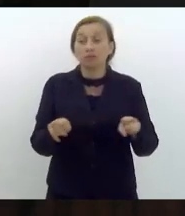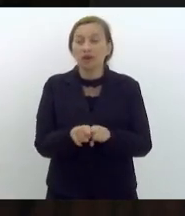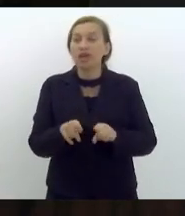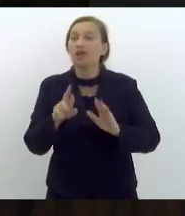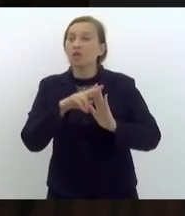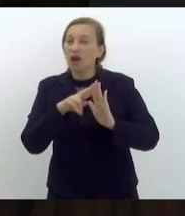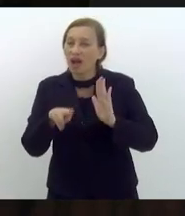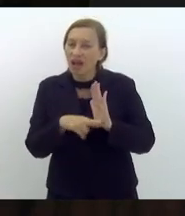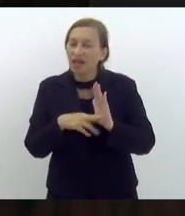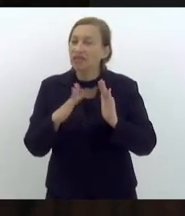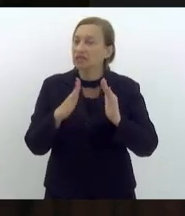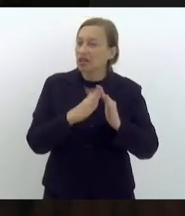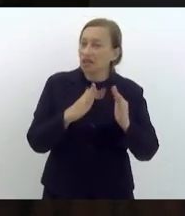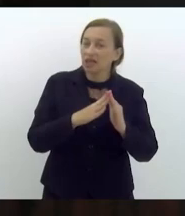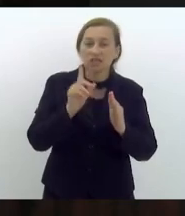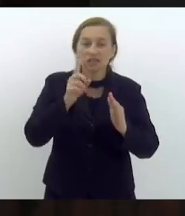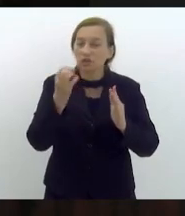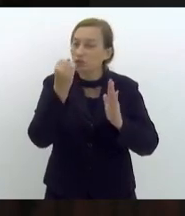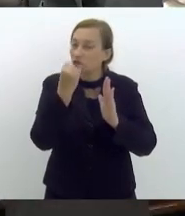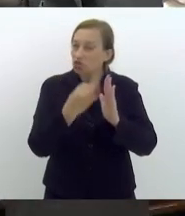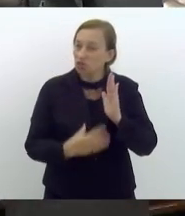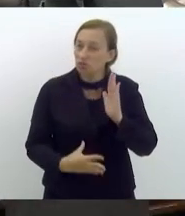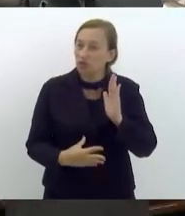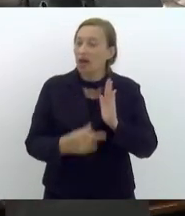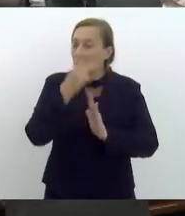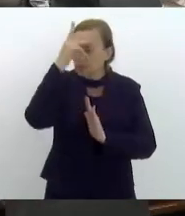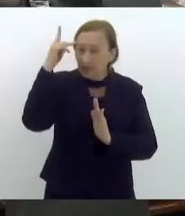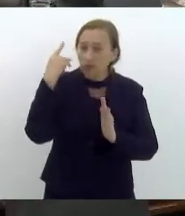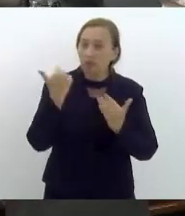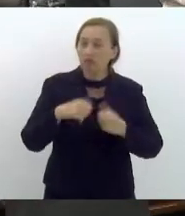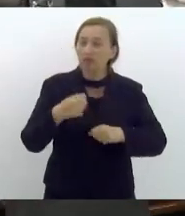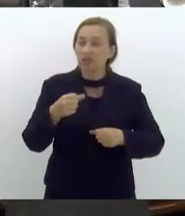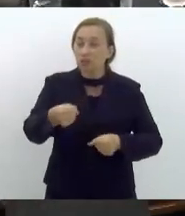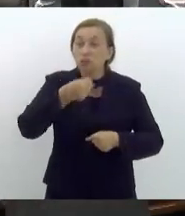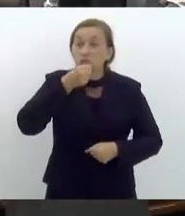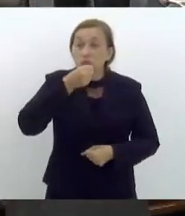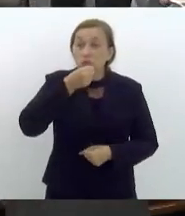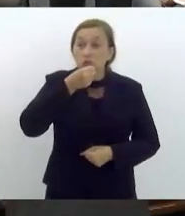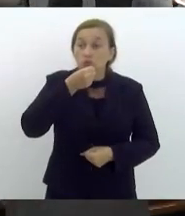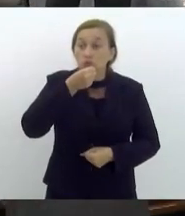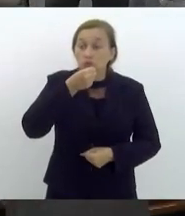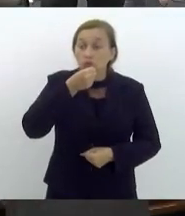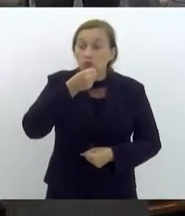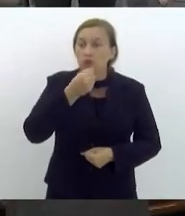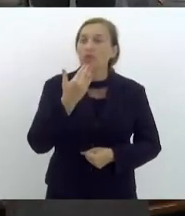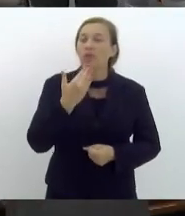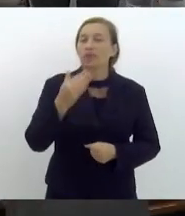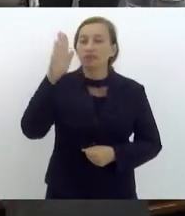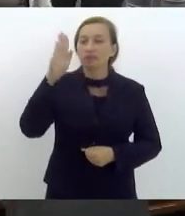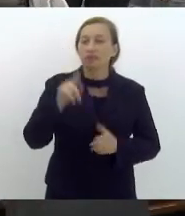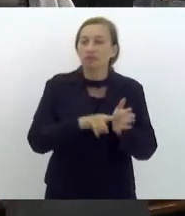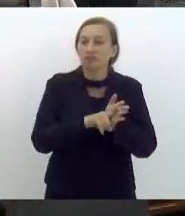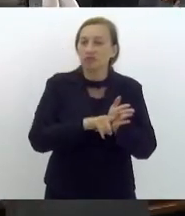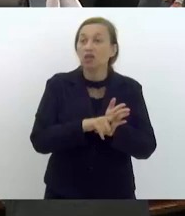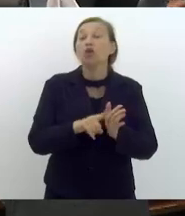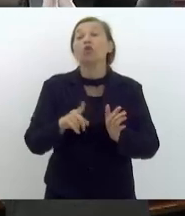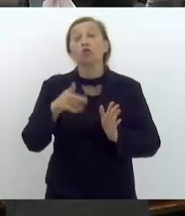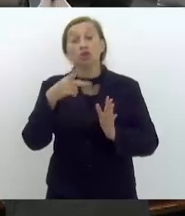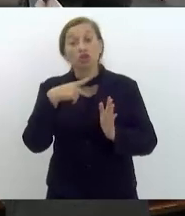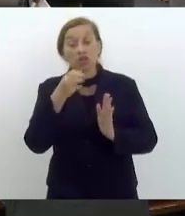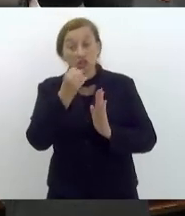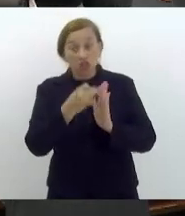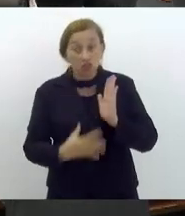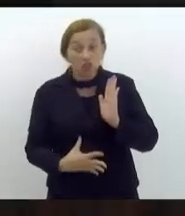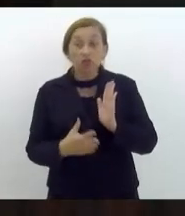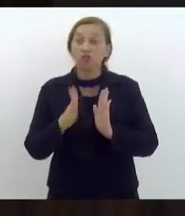traz escrito que a pessoa tem que ficar na beira do microfone para pedir verificação o que diz o